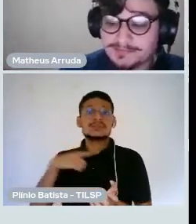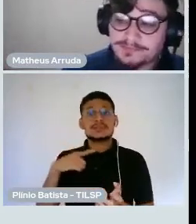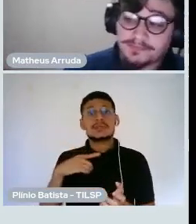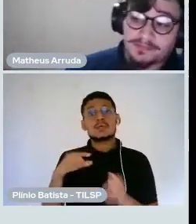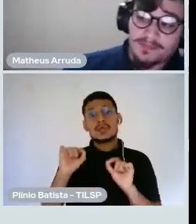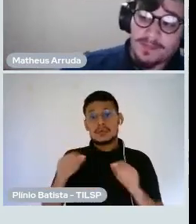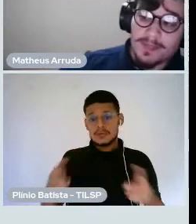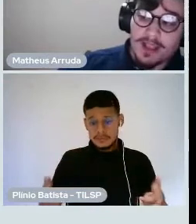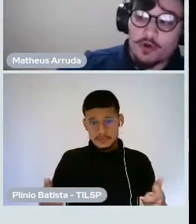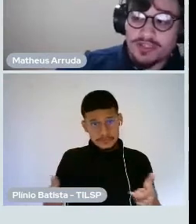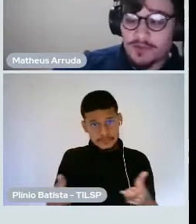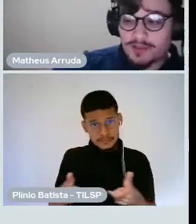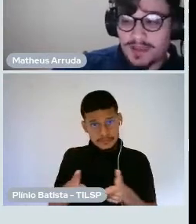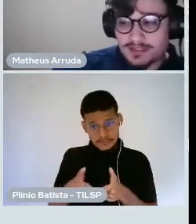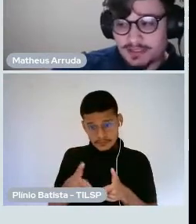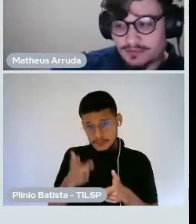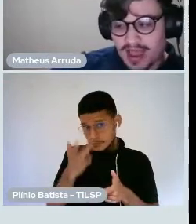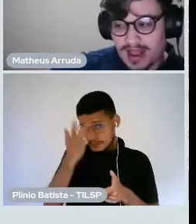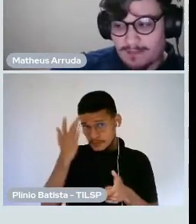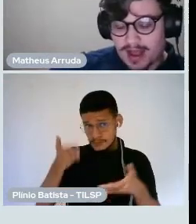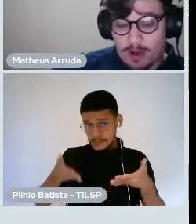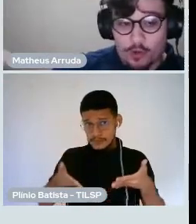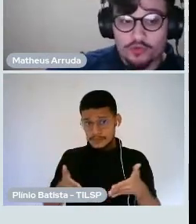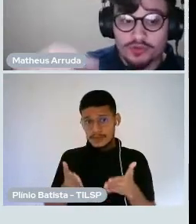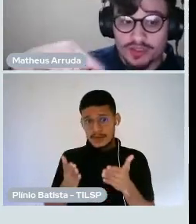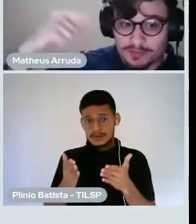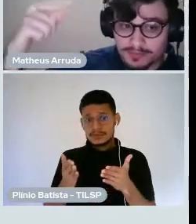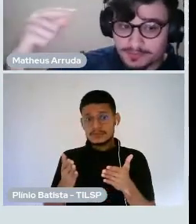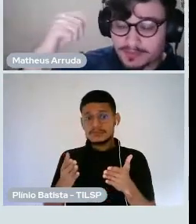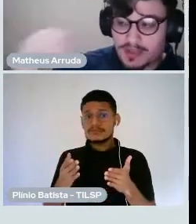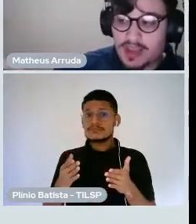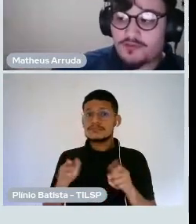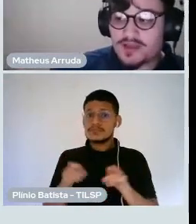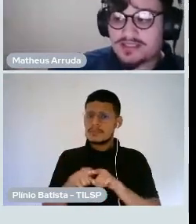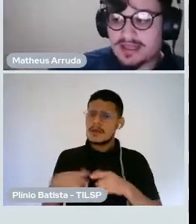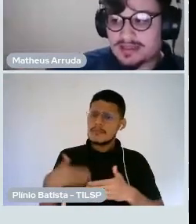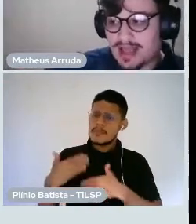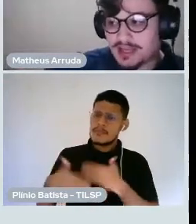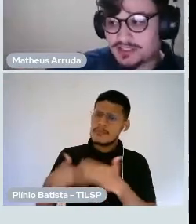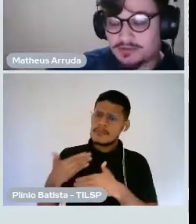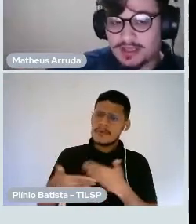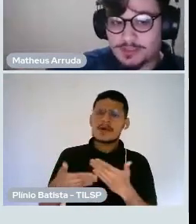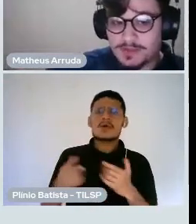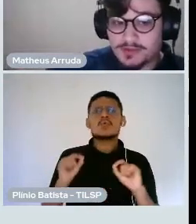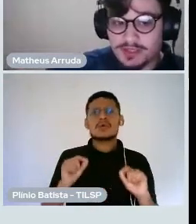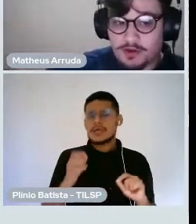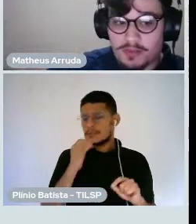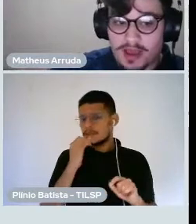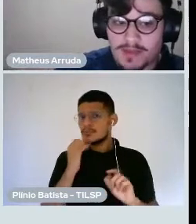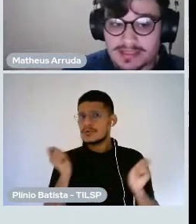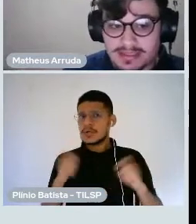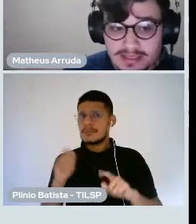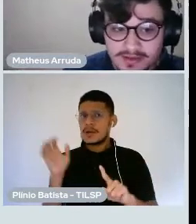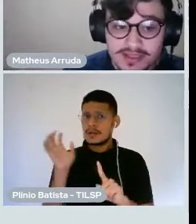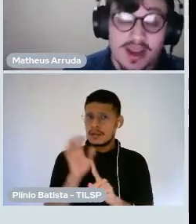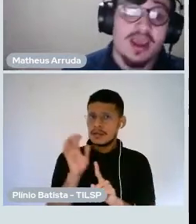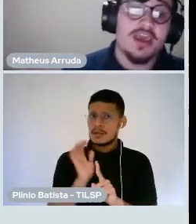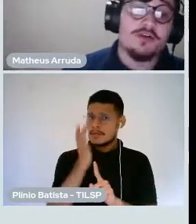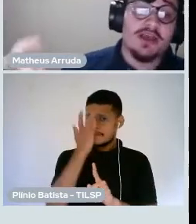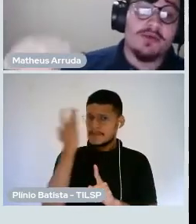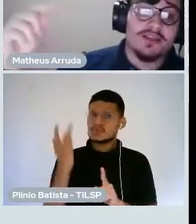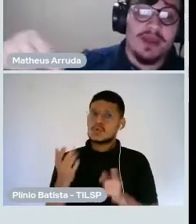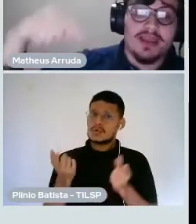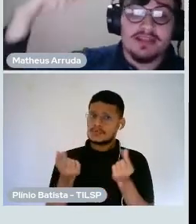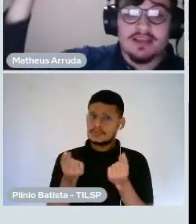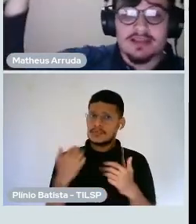nascem. Consequentemente, isso vai acabar ao longo do tempo, influenciando na questão das pessoas economicamente ativas